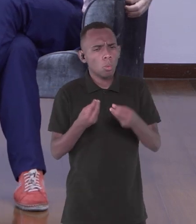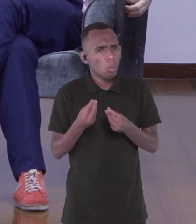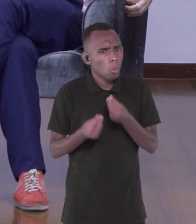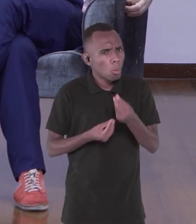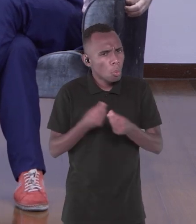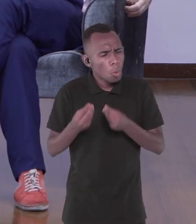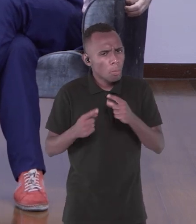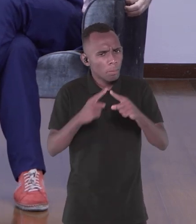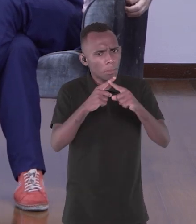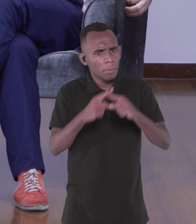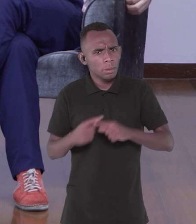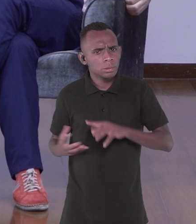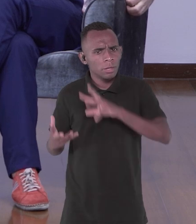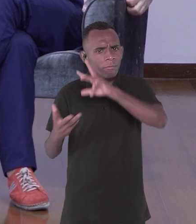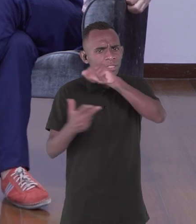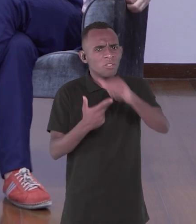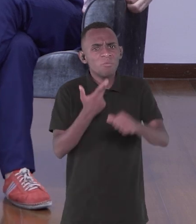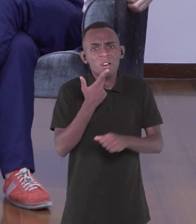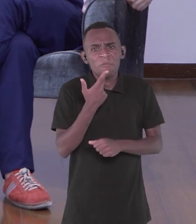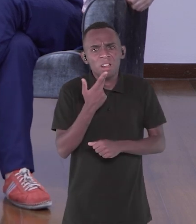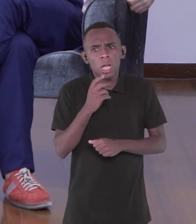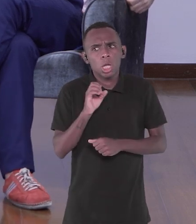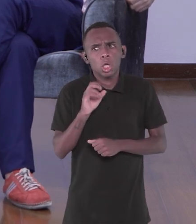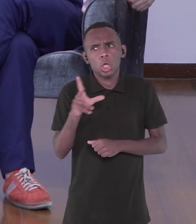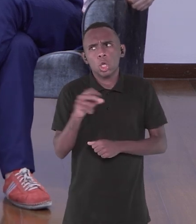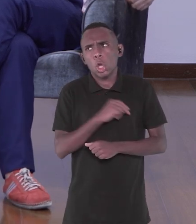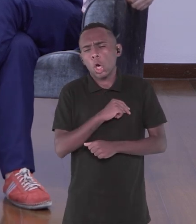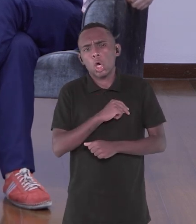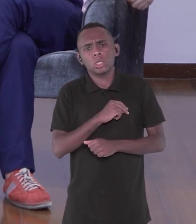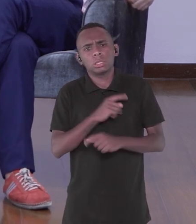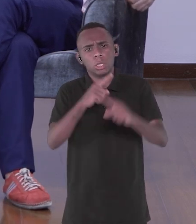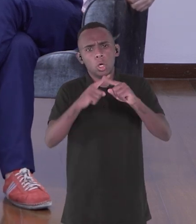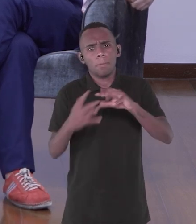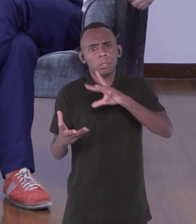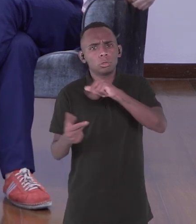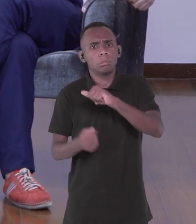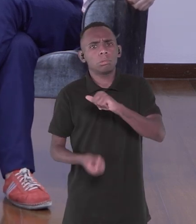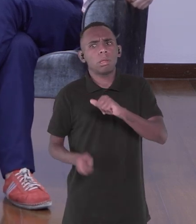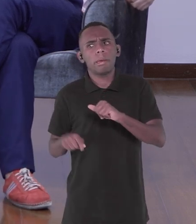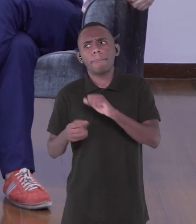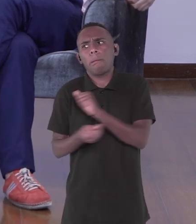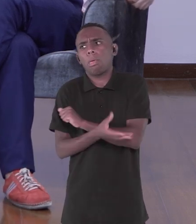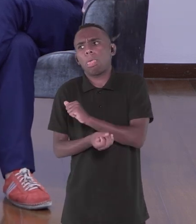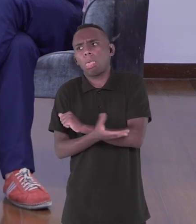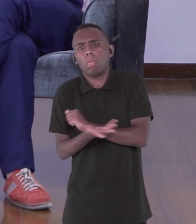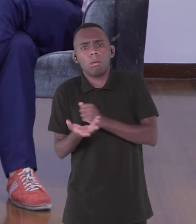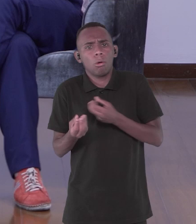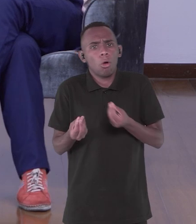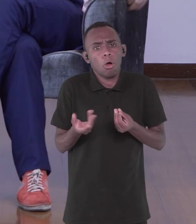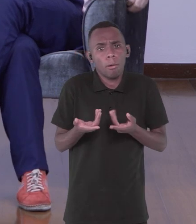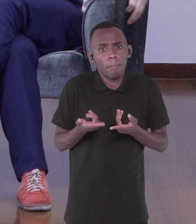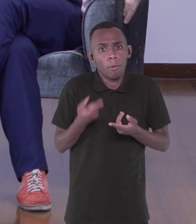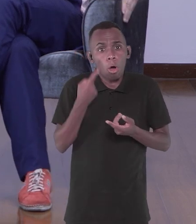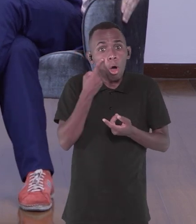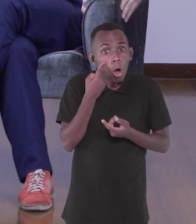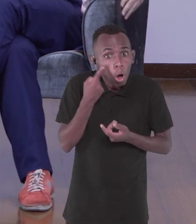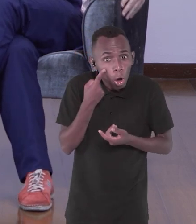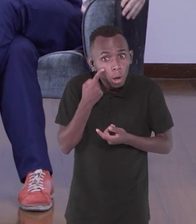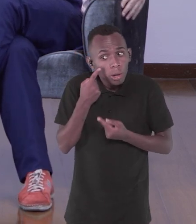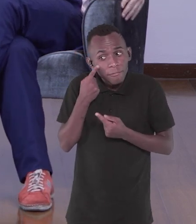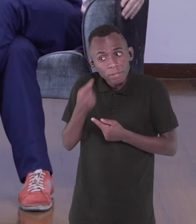vai falar, esse evento é corrupto? Esse evento, olha, pessoal, torcedor, fique de olho nesse evento,